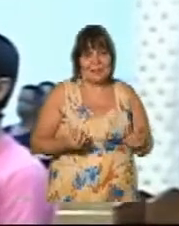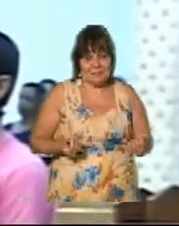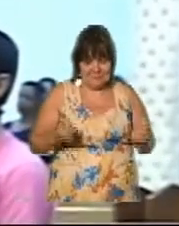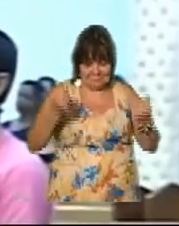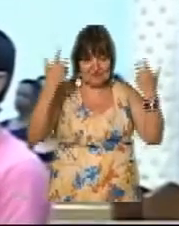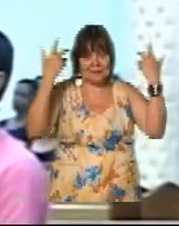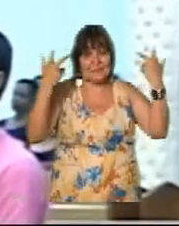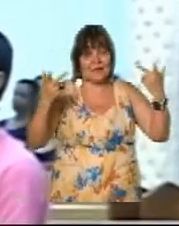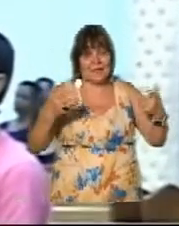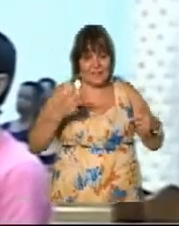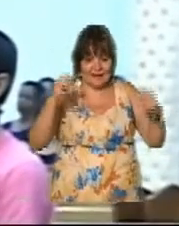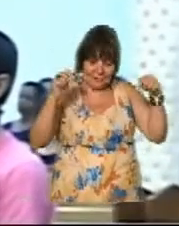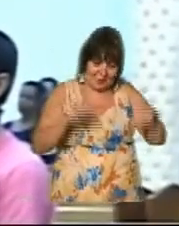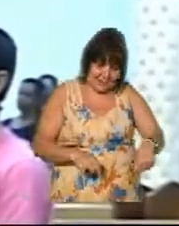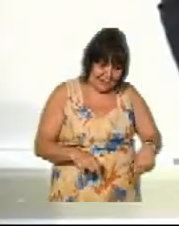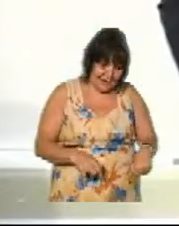pindaíba.